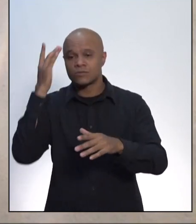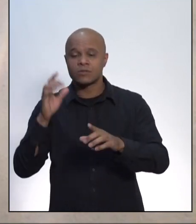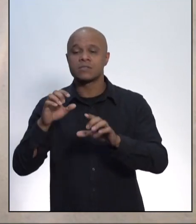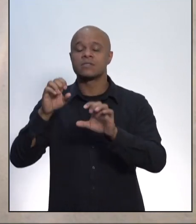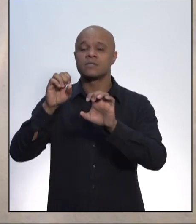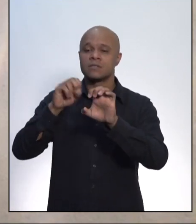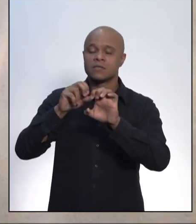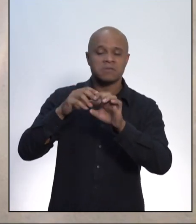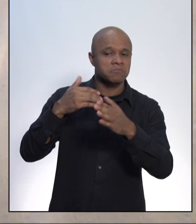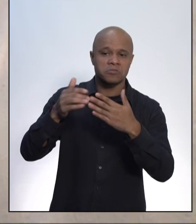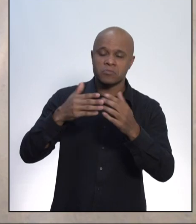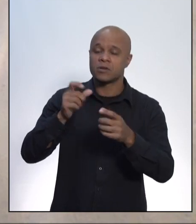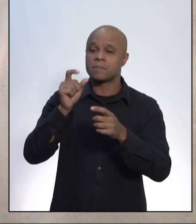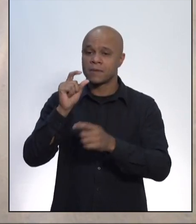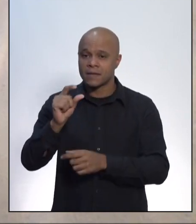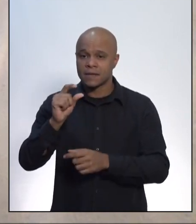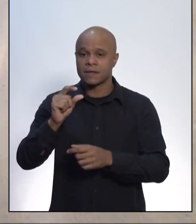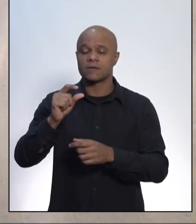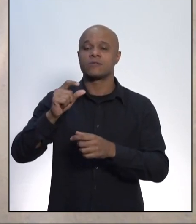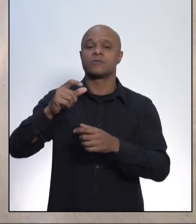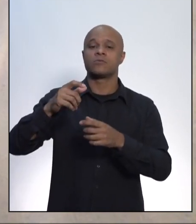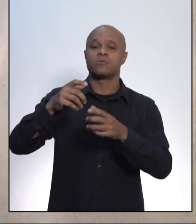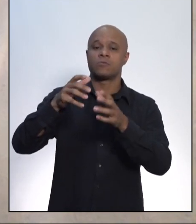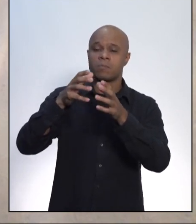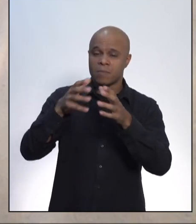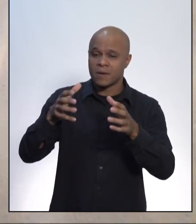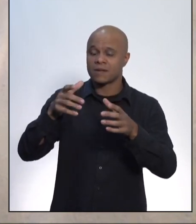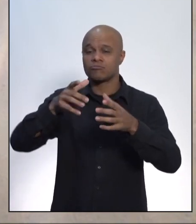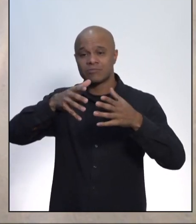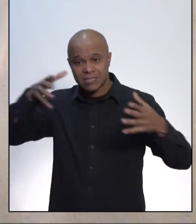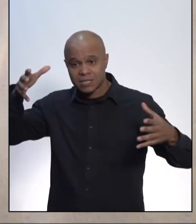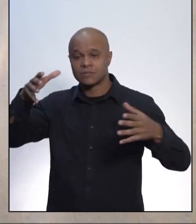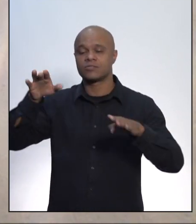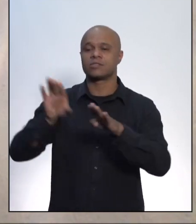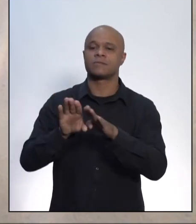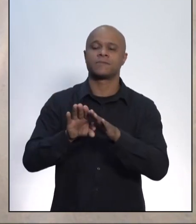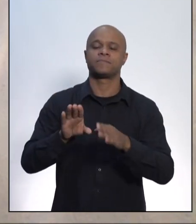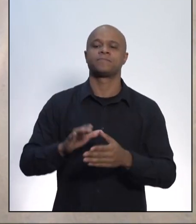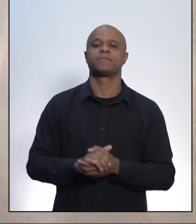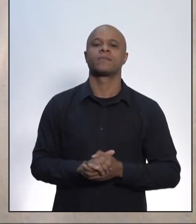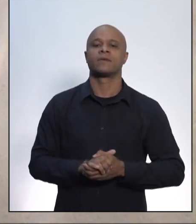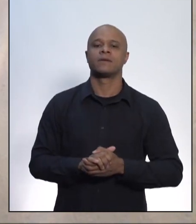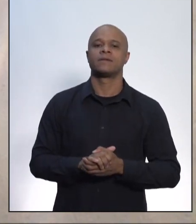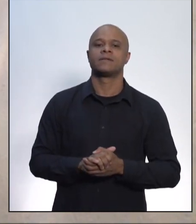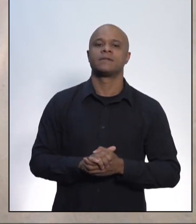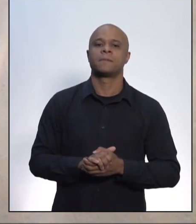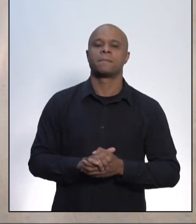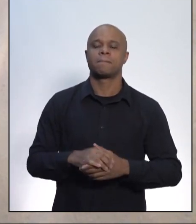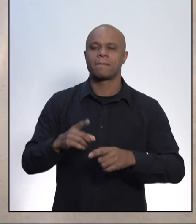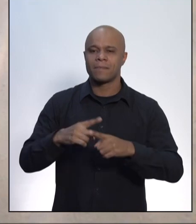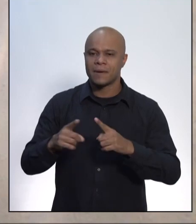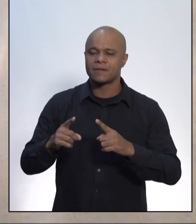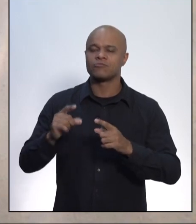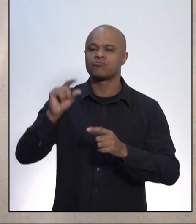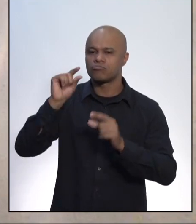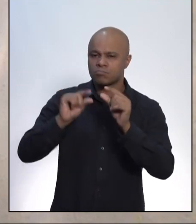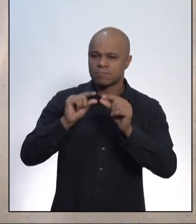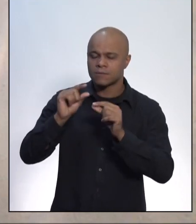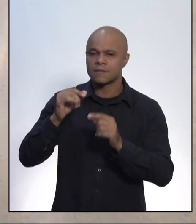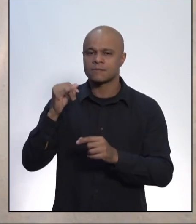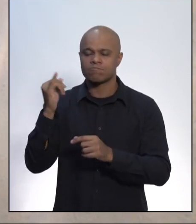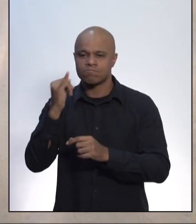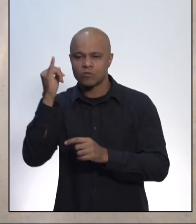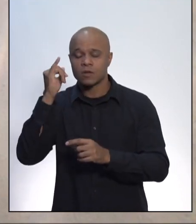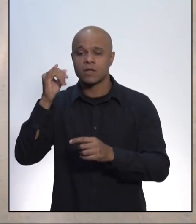eles das micro, pequenas e médias empresas. Óbvio que as grandes são importantes, mas hoje, para você montar uma